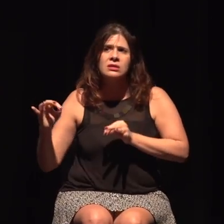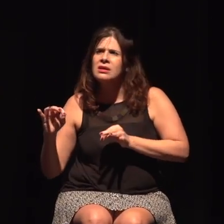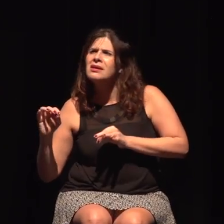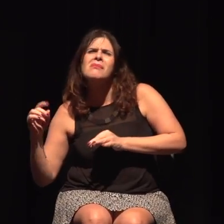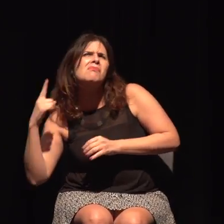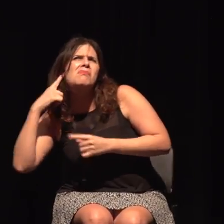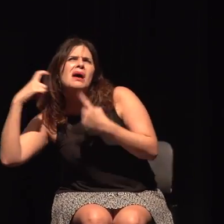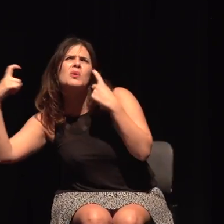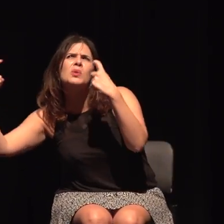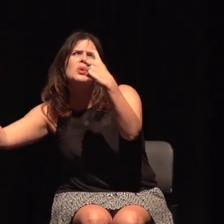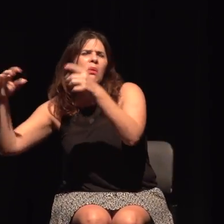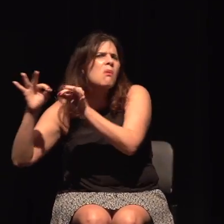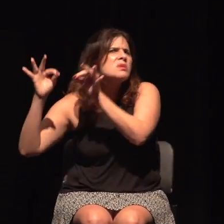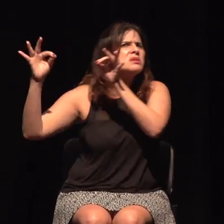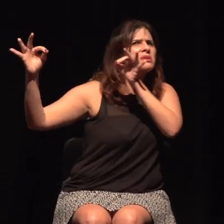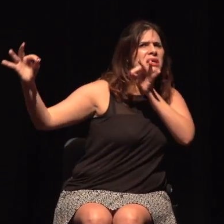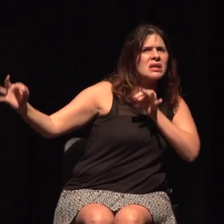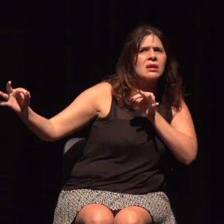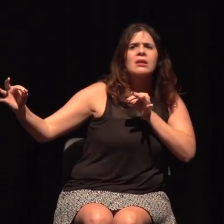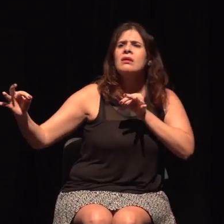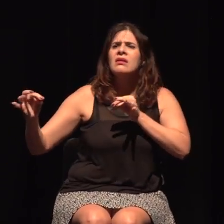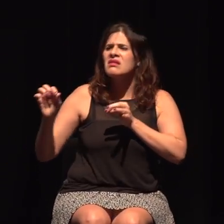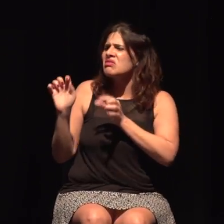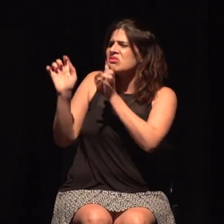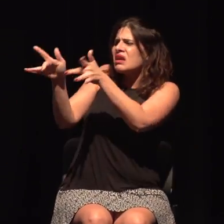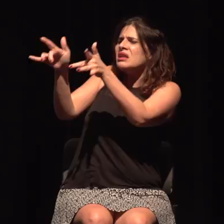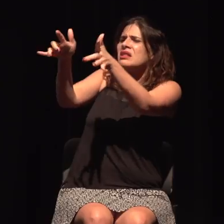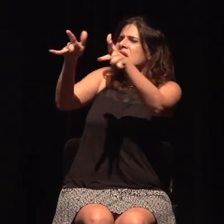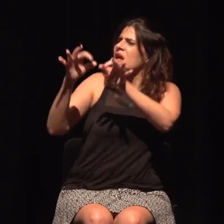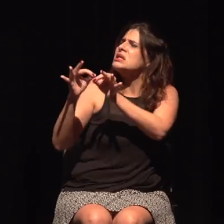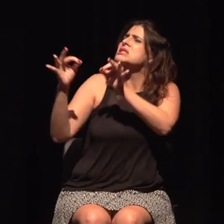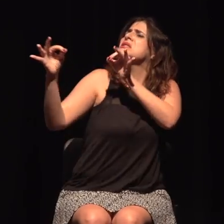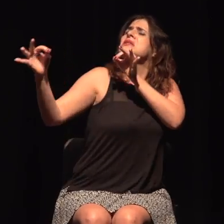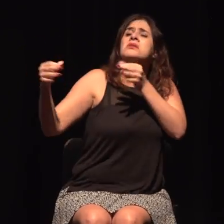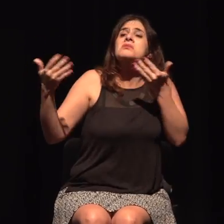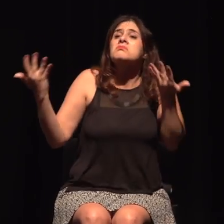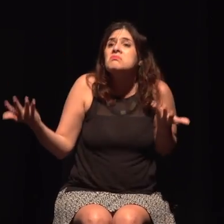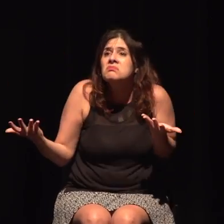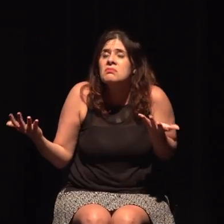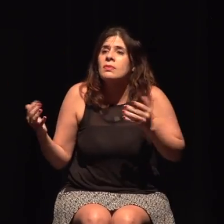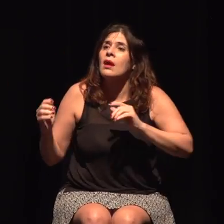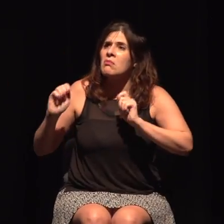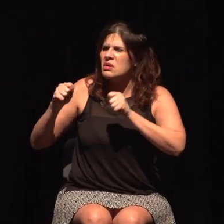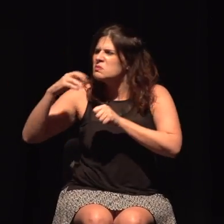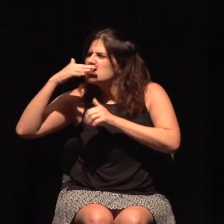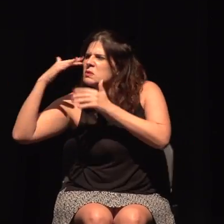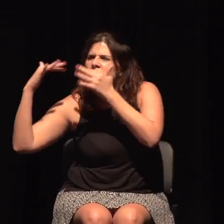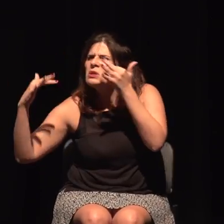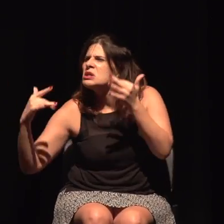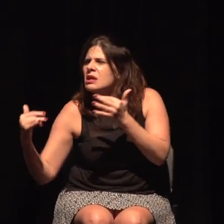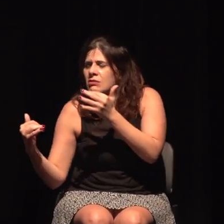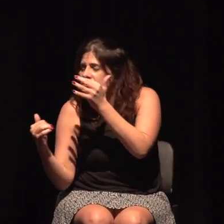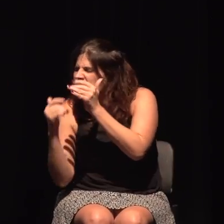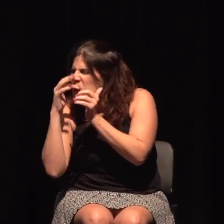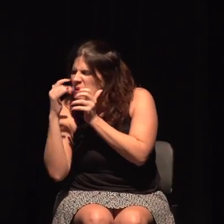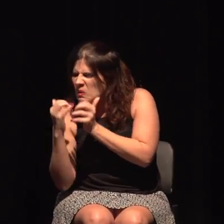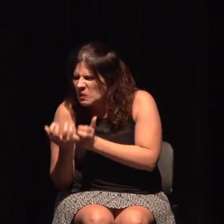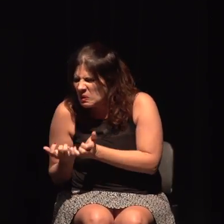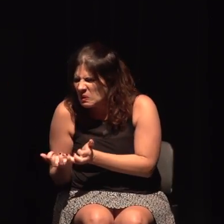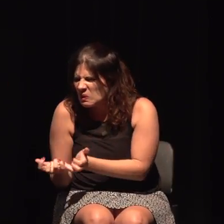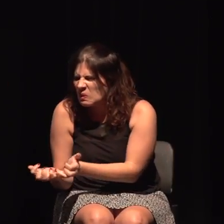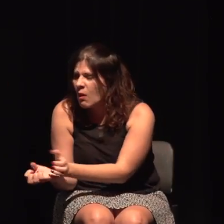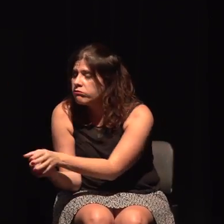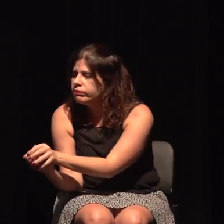chamas poderão ser ouvidas a uma distância de, os pedaços serão lançados a uma distância de, para amenizar o cheiro terrível que emanará